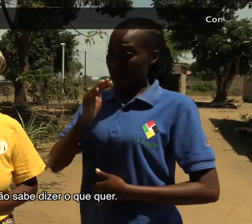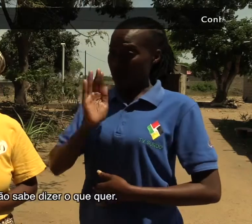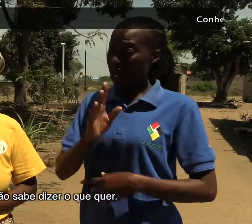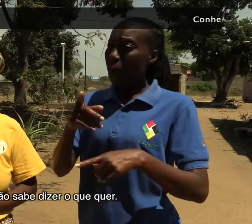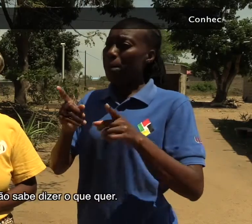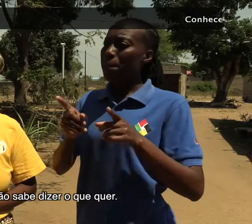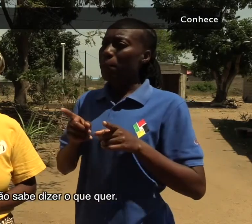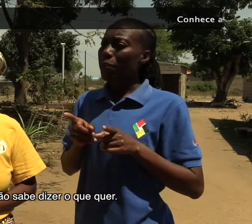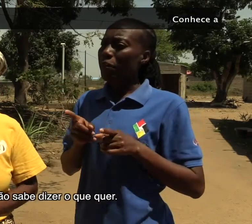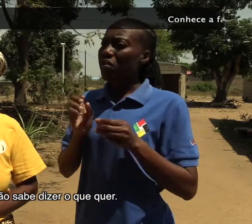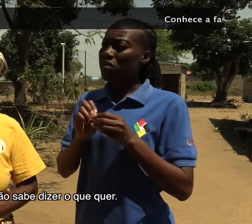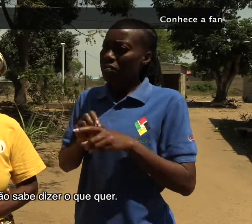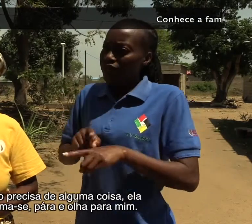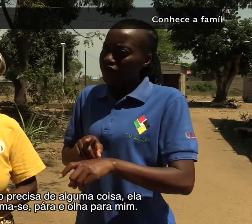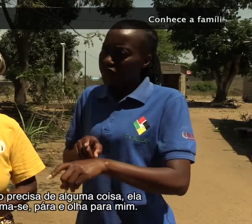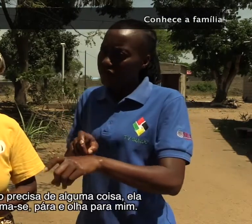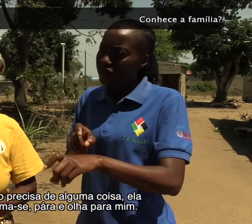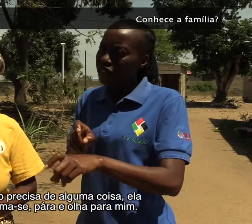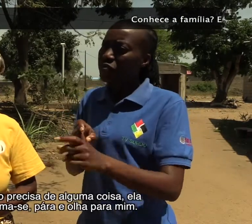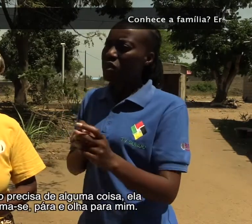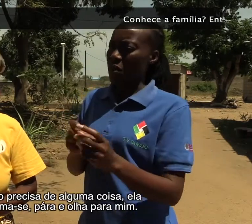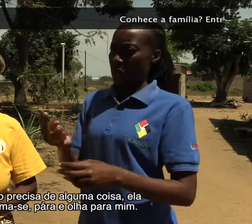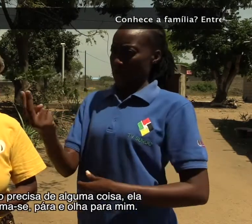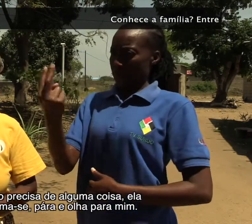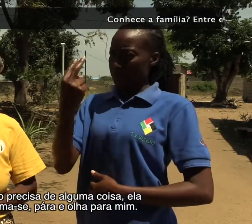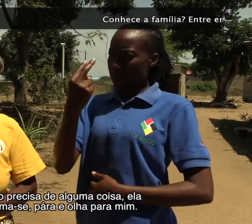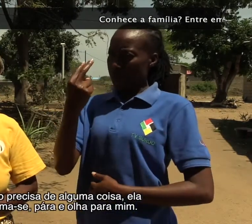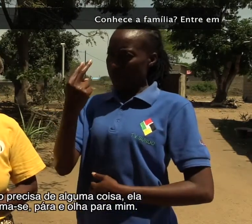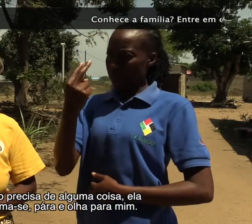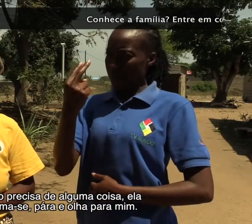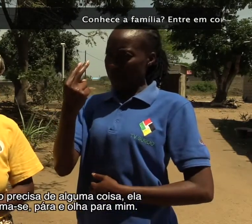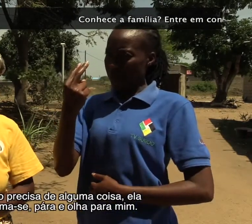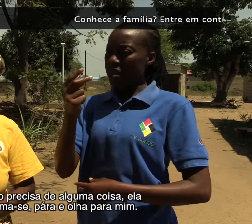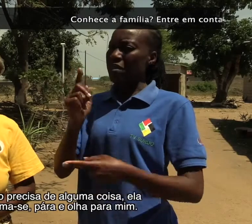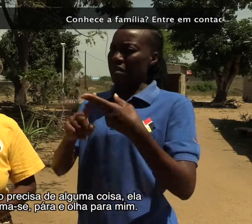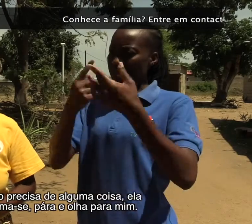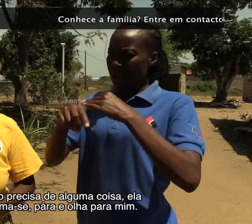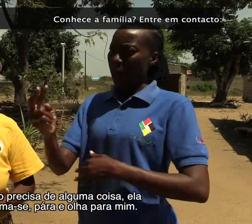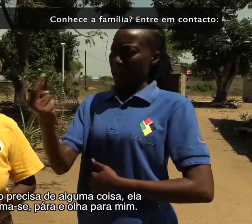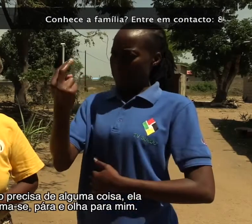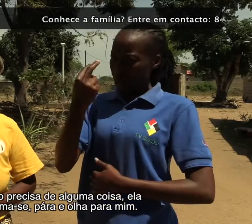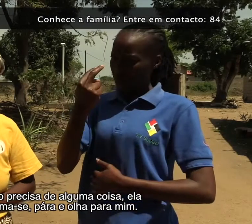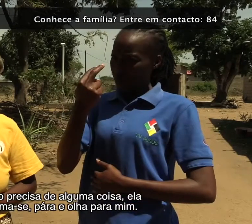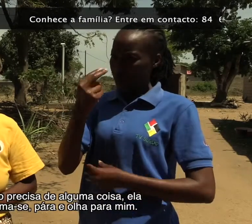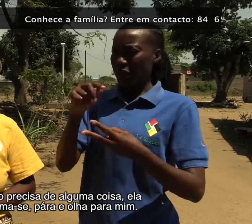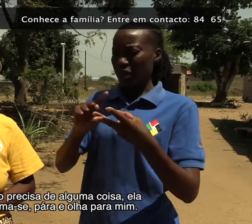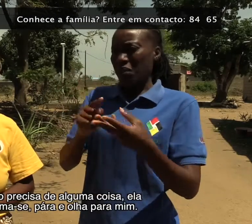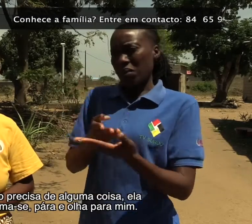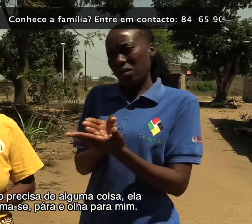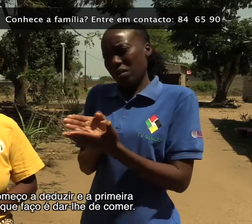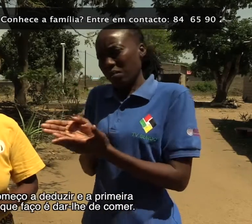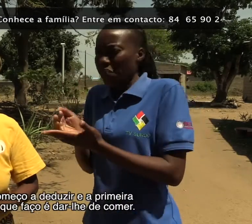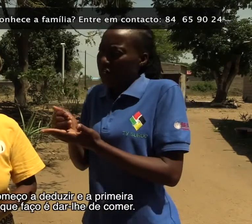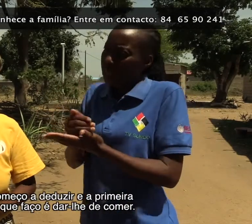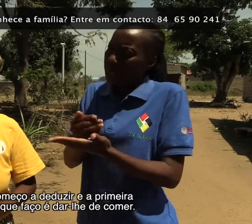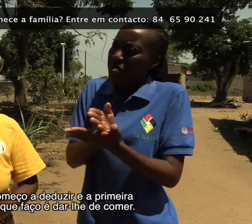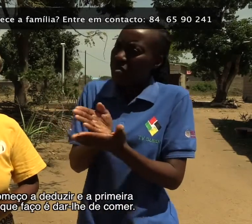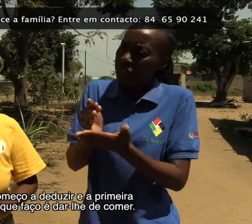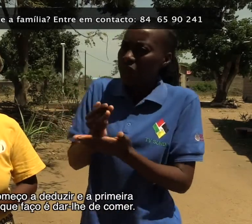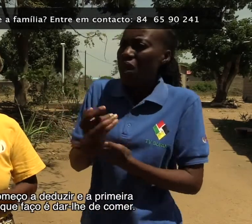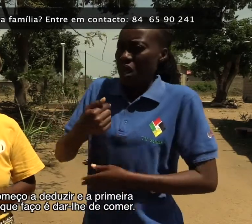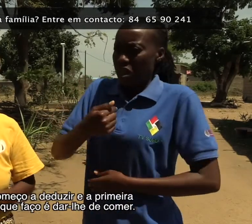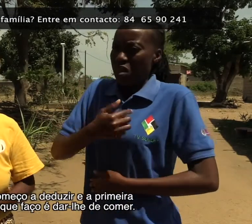Não sabe dizer o que quer. Quando precisa de alguma coisa, ela aproxima-se, para e olha para mim. Aí começo